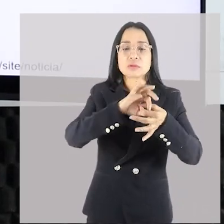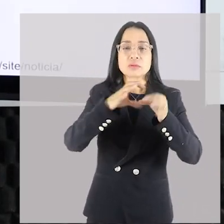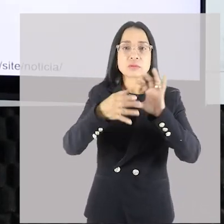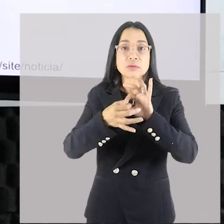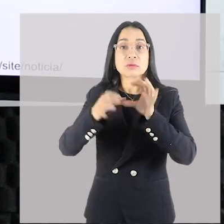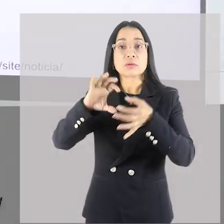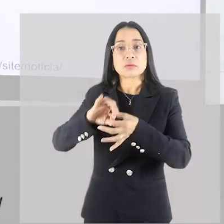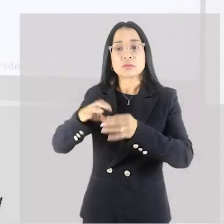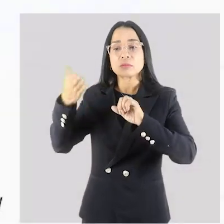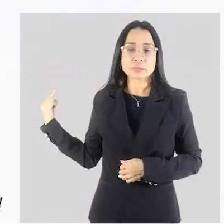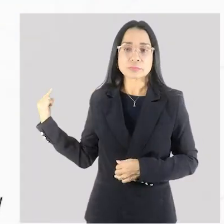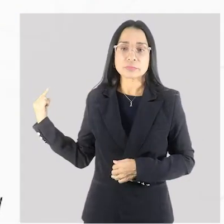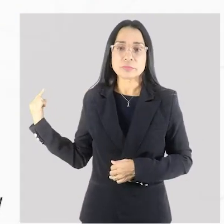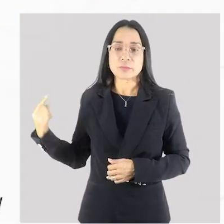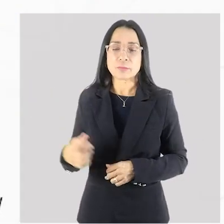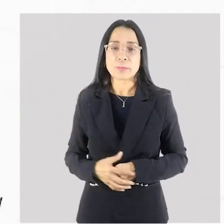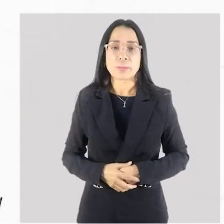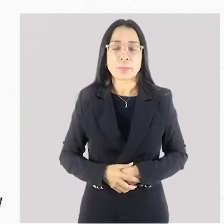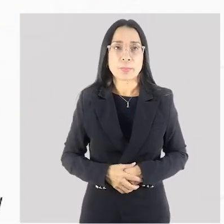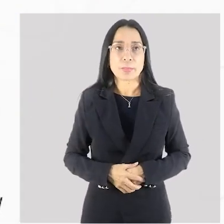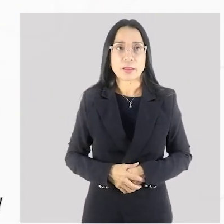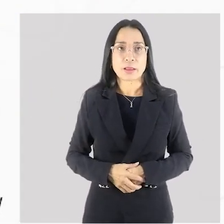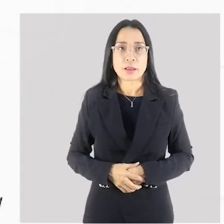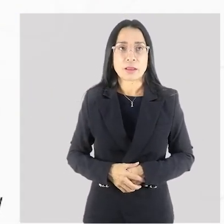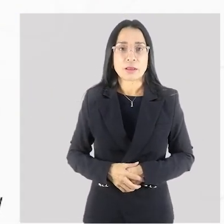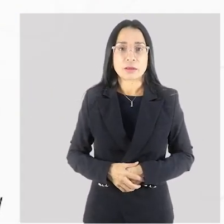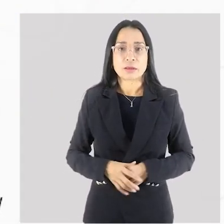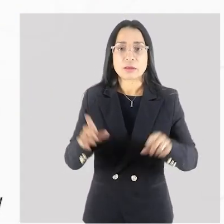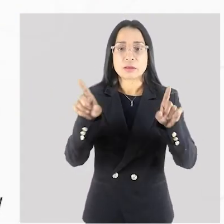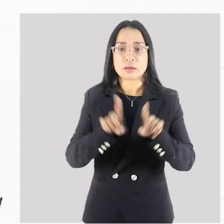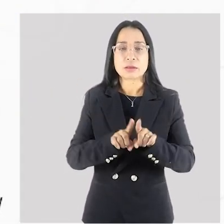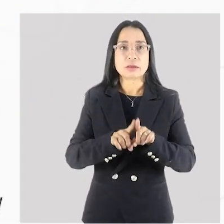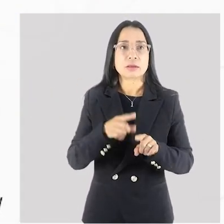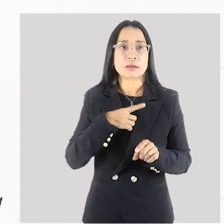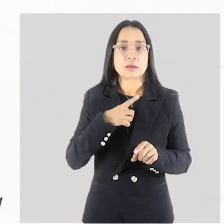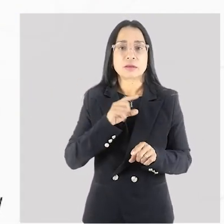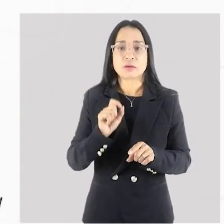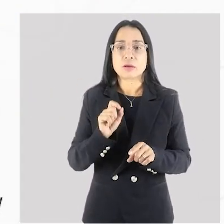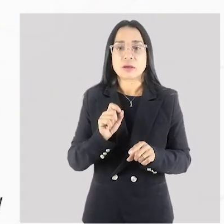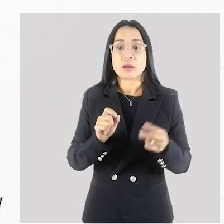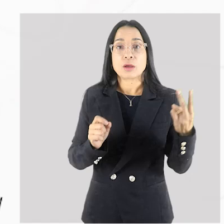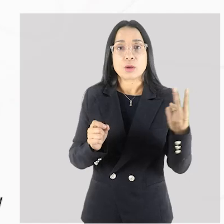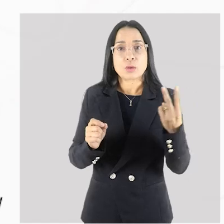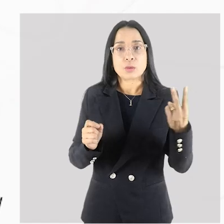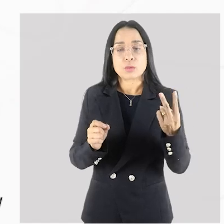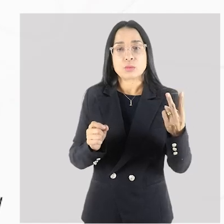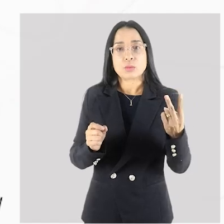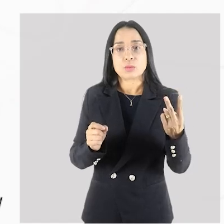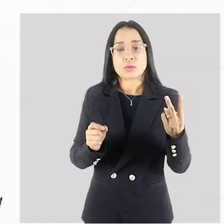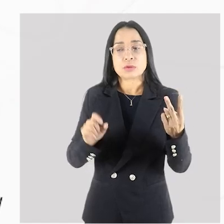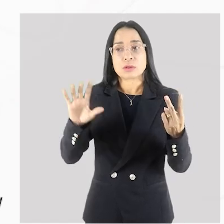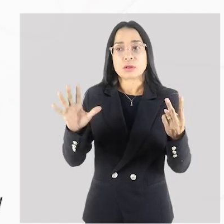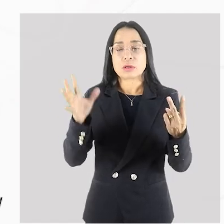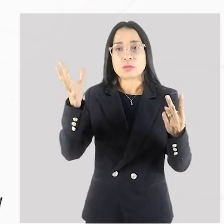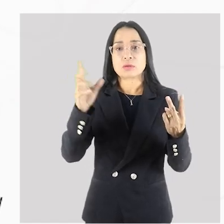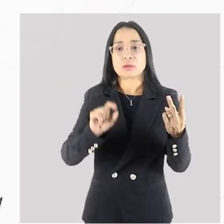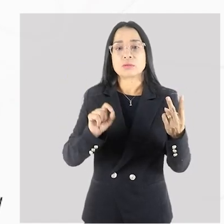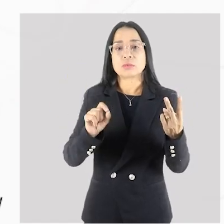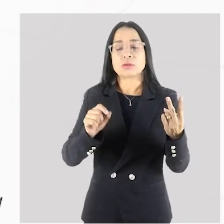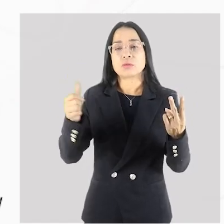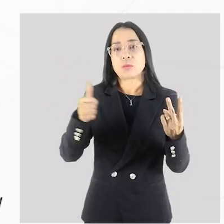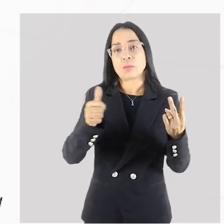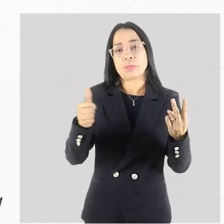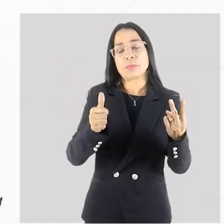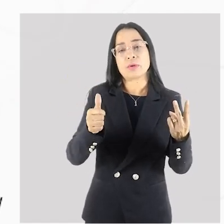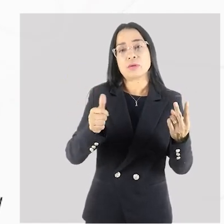moderna, tá certo? Então, os Jogos Olímpicos também, eles têm duas versões, tá? Eles têm os